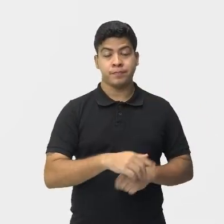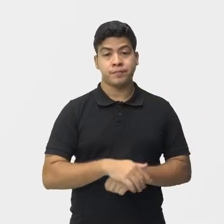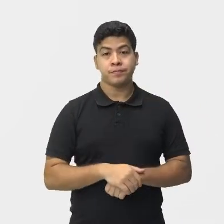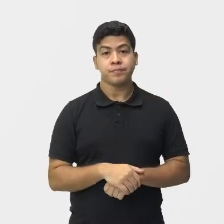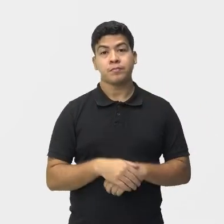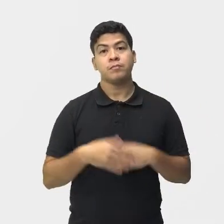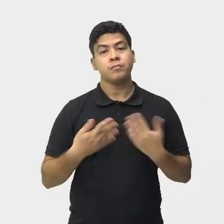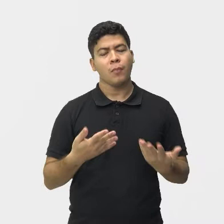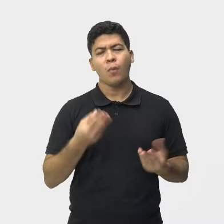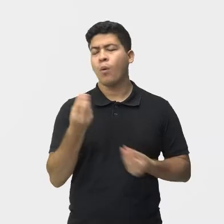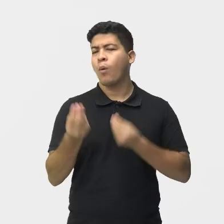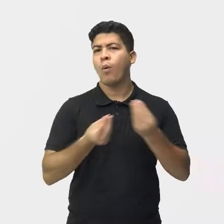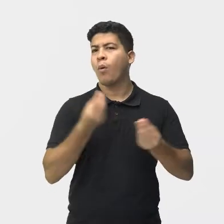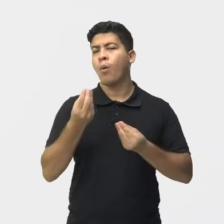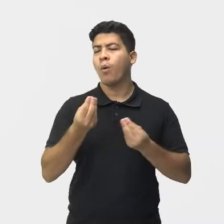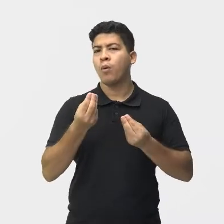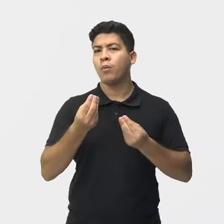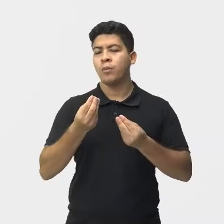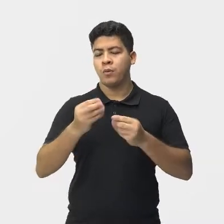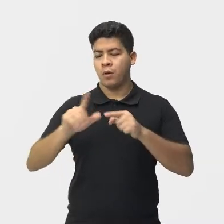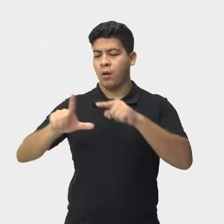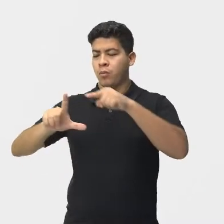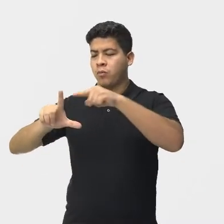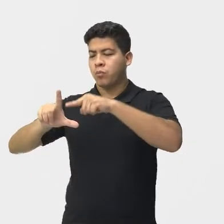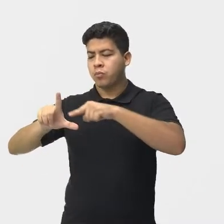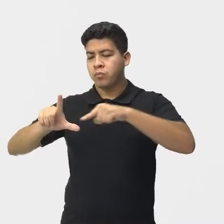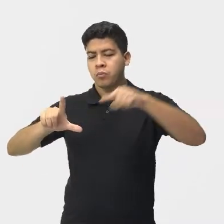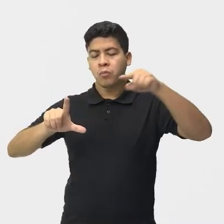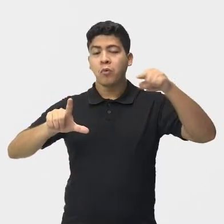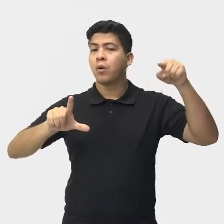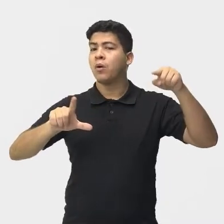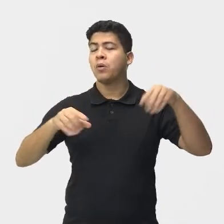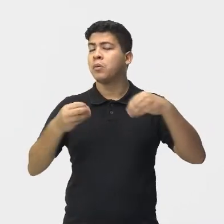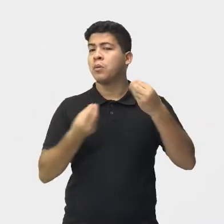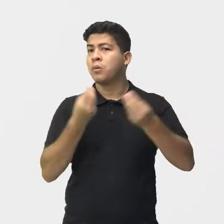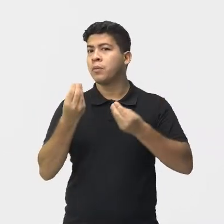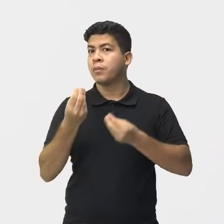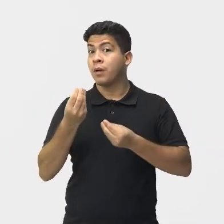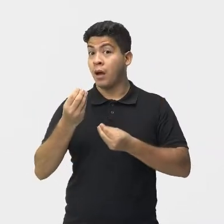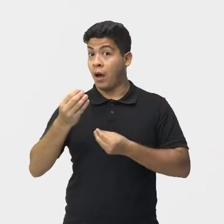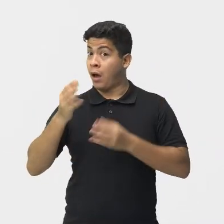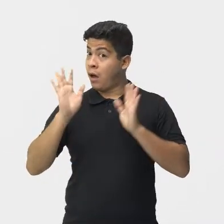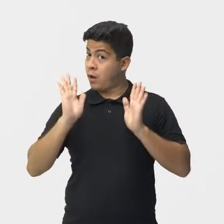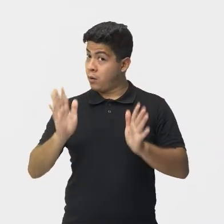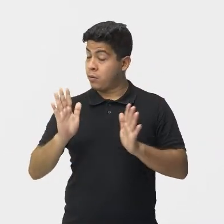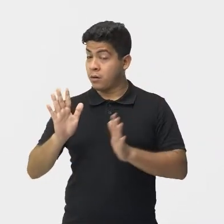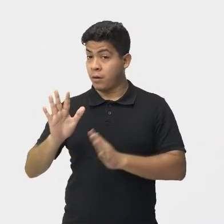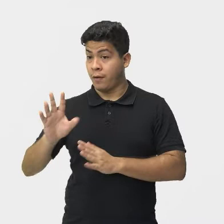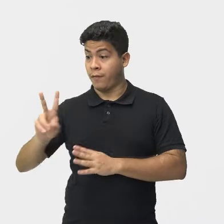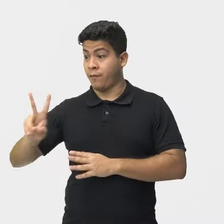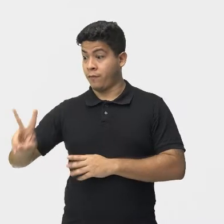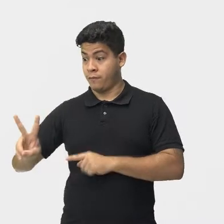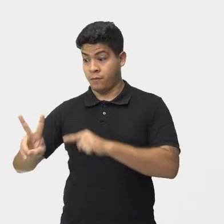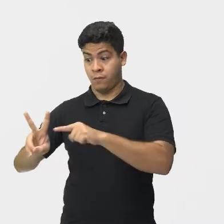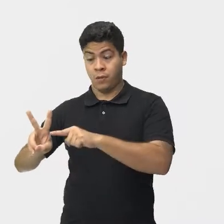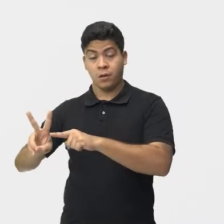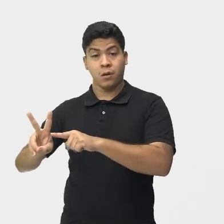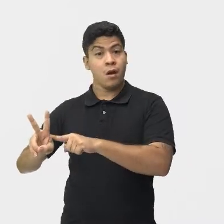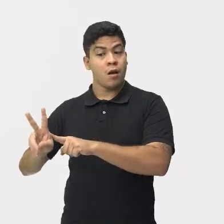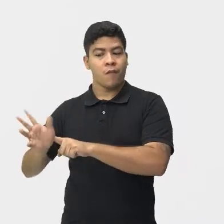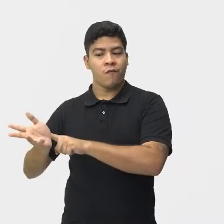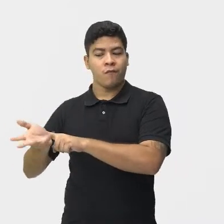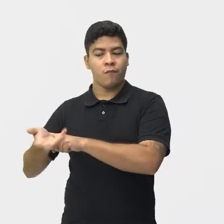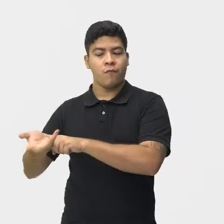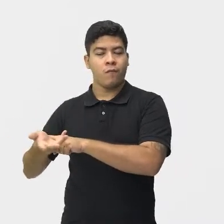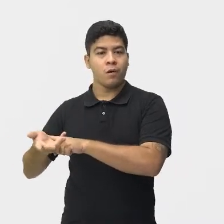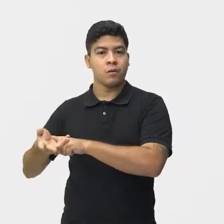é o formato do gráfico da velocidade pelo tempo. É interessante que você recorde